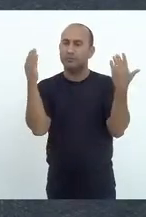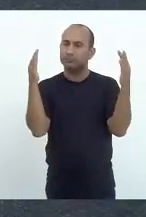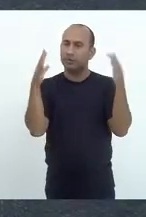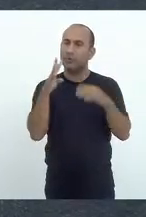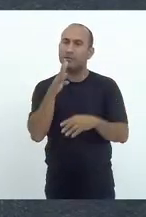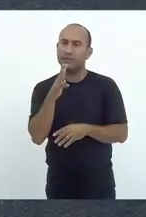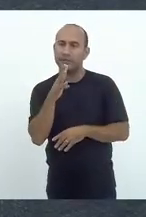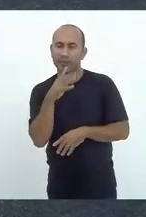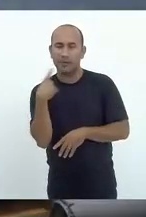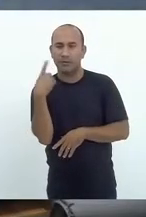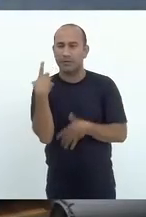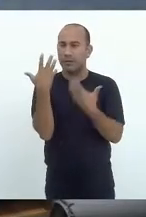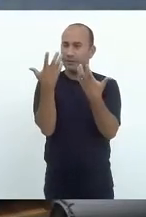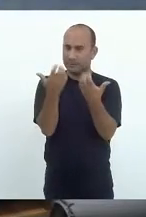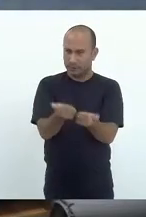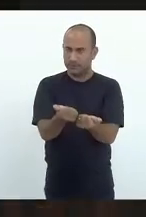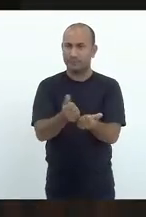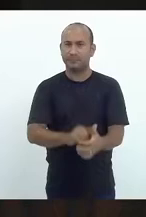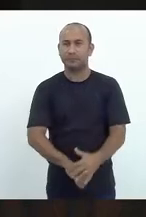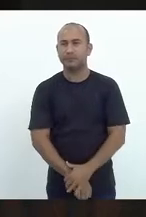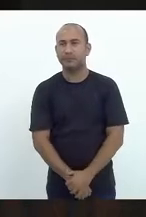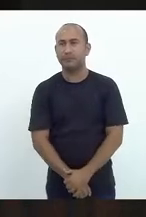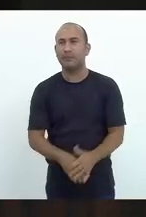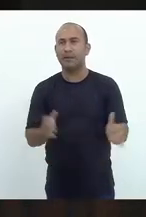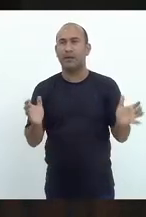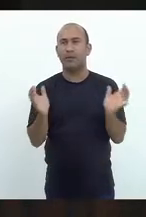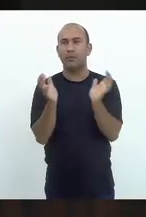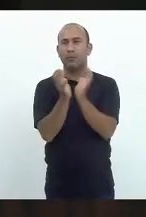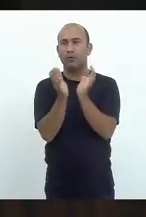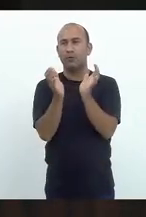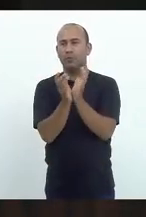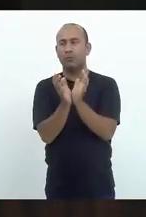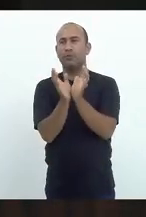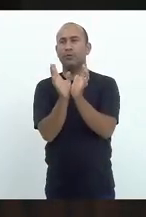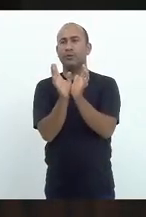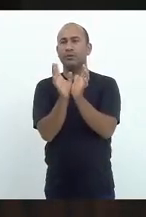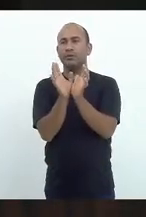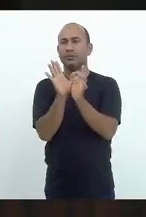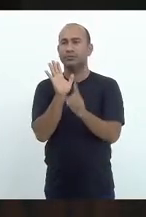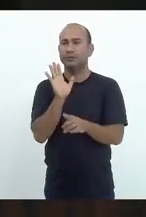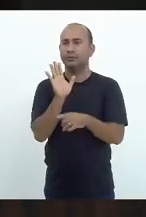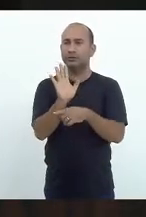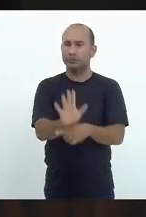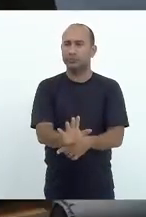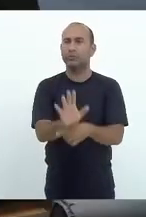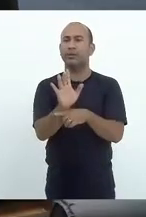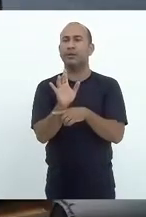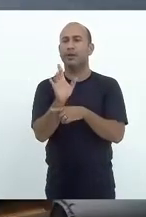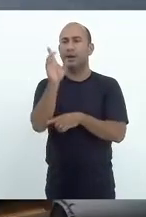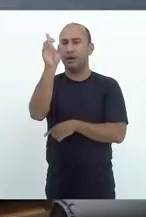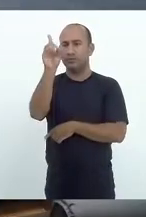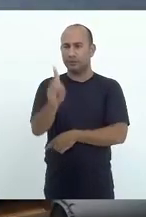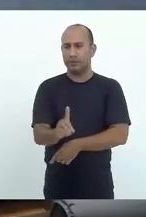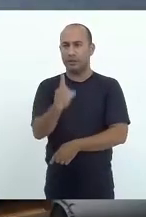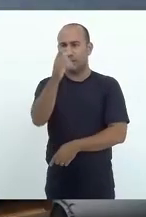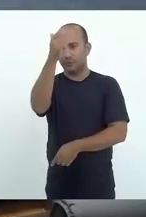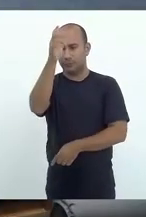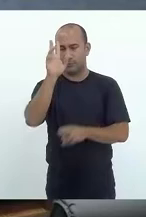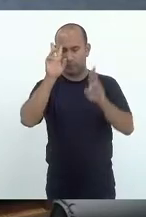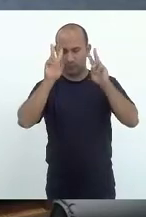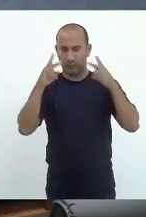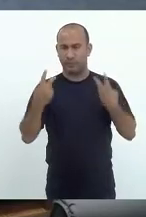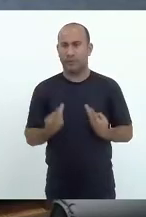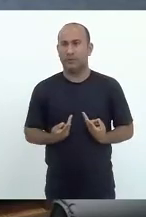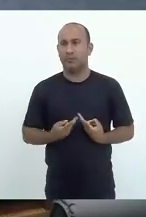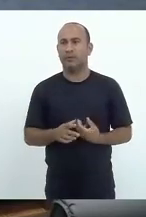nosso parecer é favorável. Pela Comissão de Defesa dos Direitos Humanos, deputada Dani Monteiro.